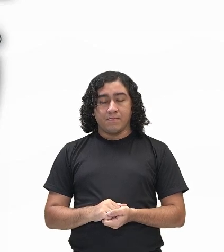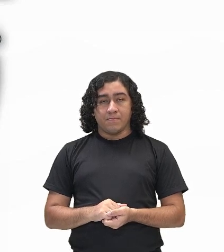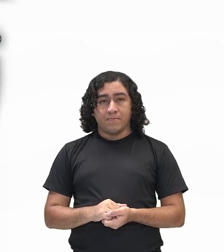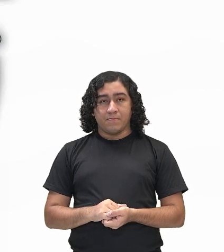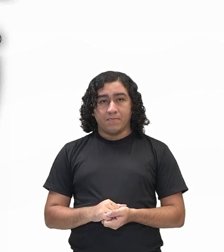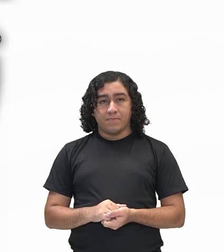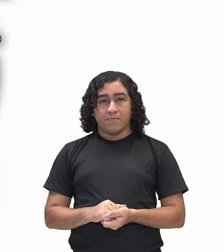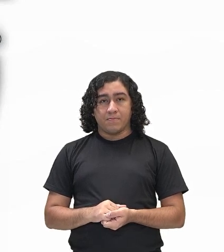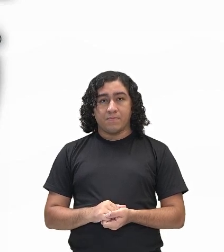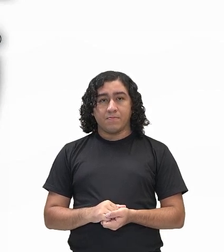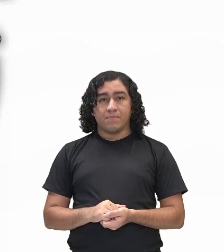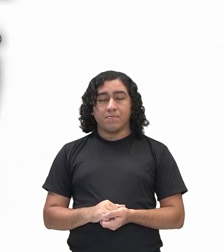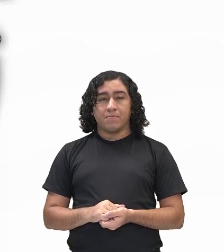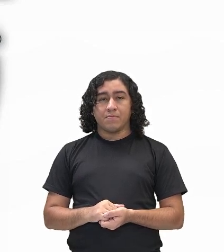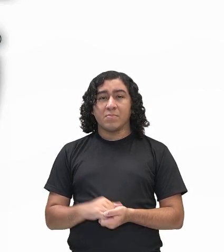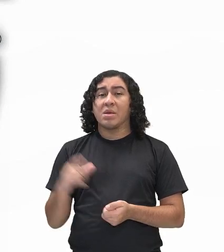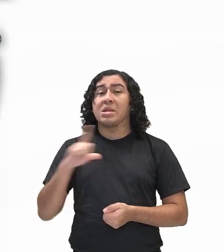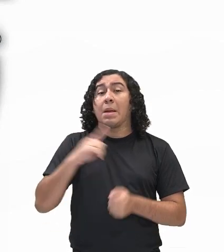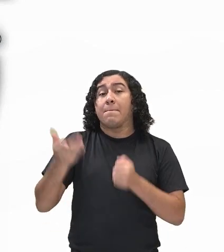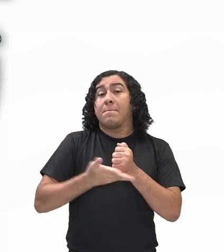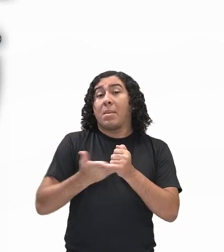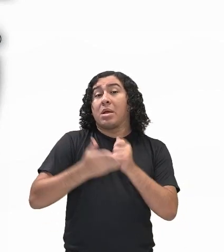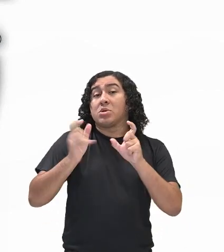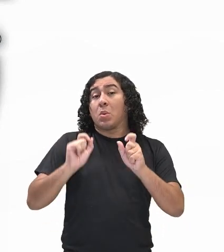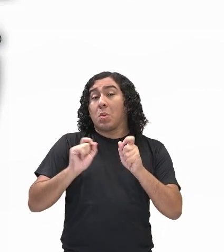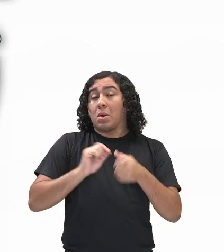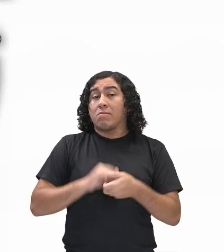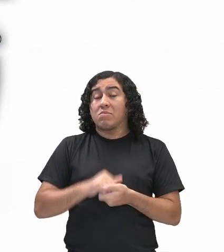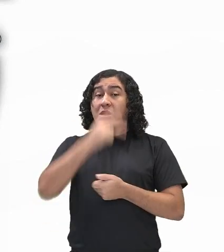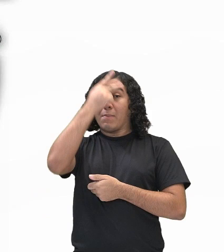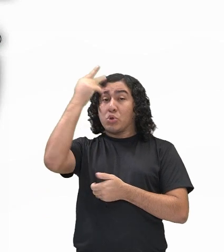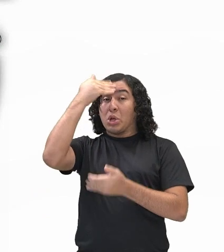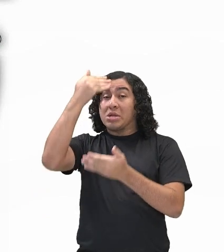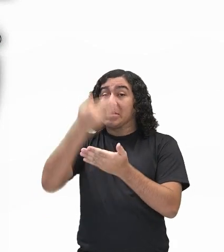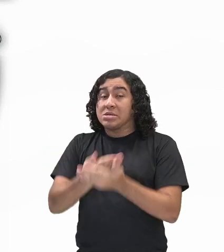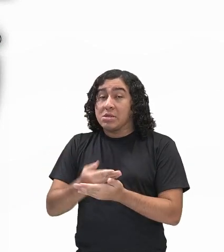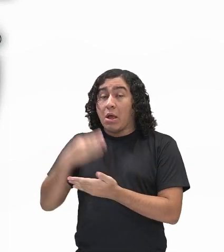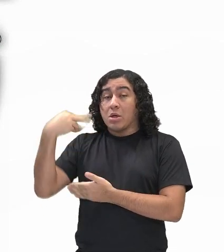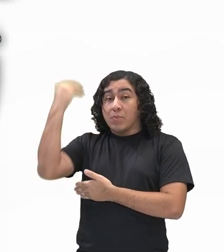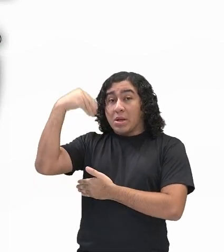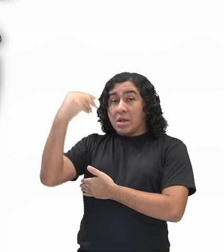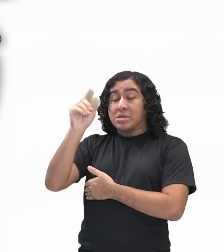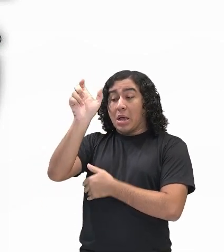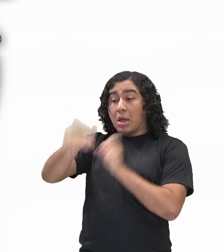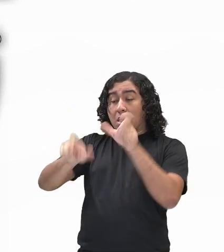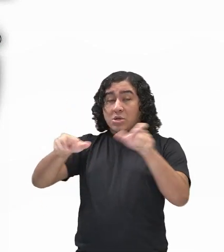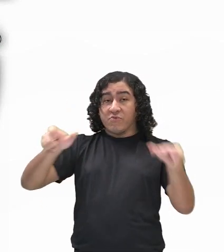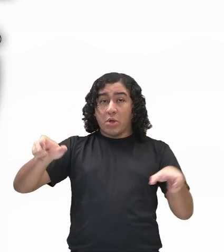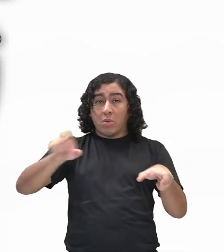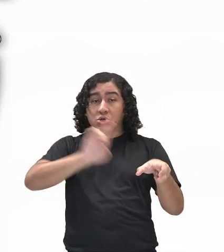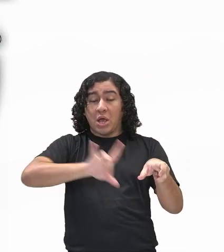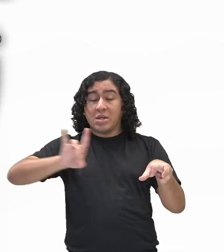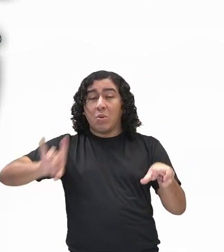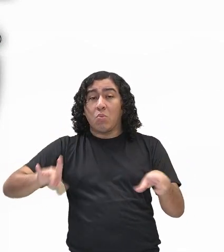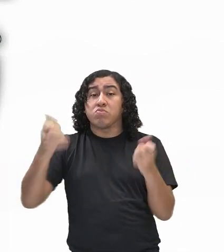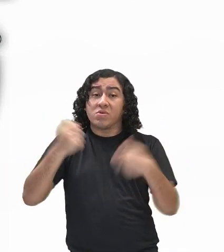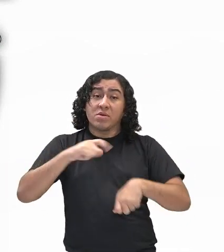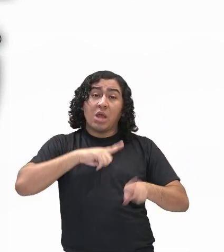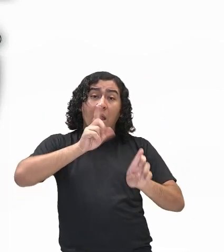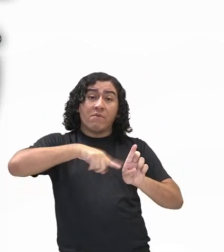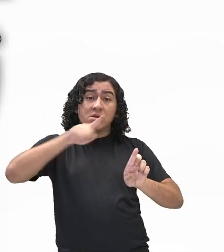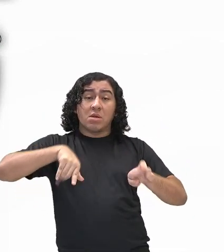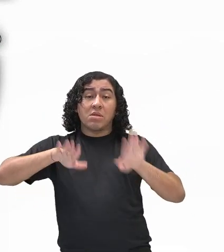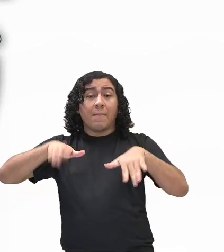em crenças, em valores e experiências individuais e pode variar de acordo